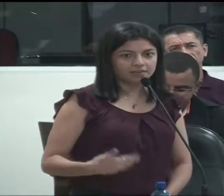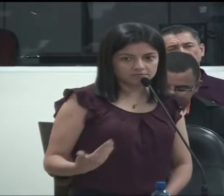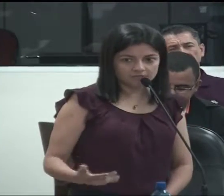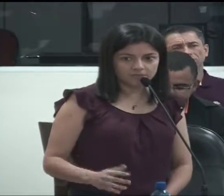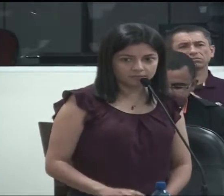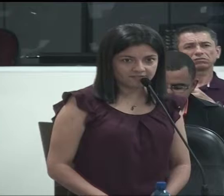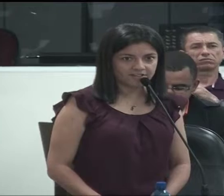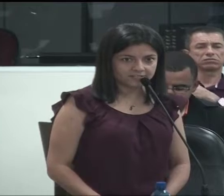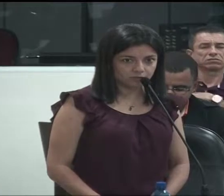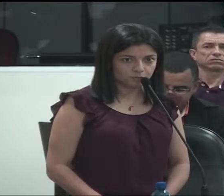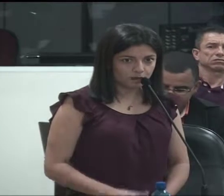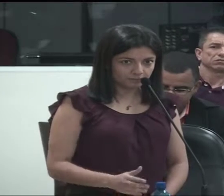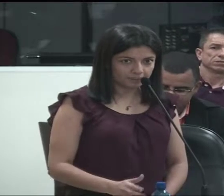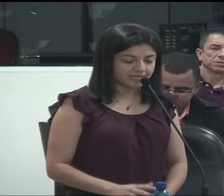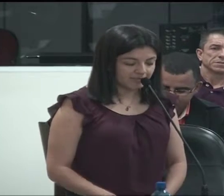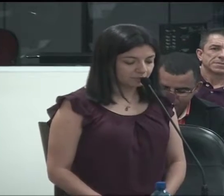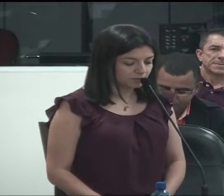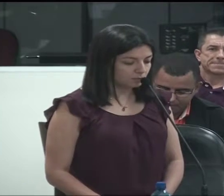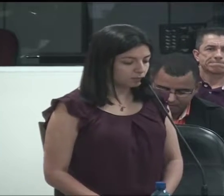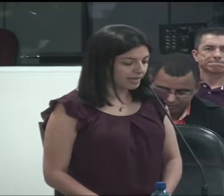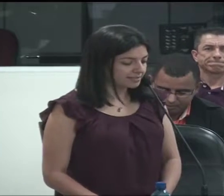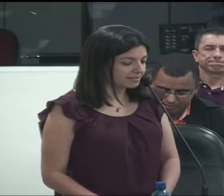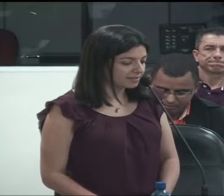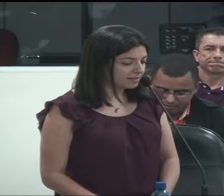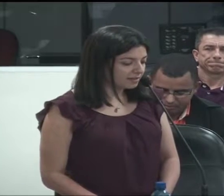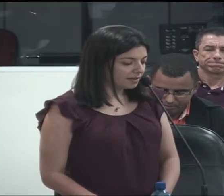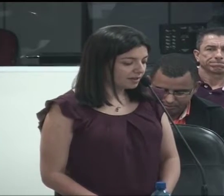para falar, inclusive, sobre a inversão de pauta, para que essa moção